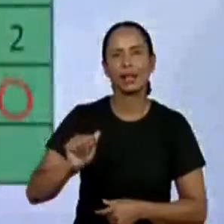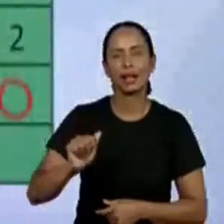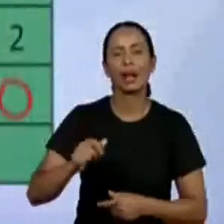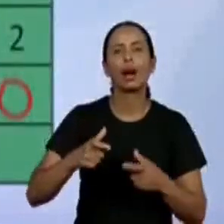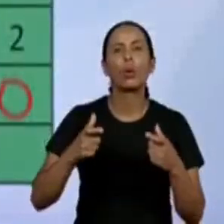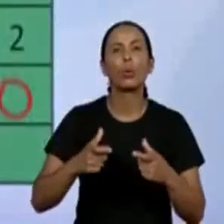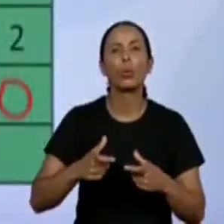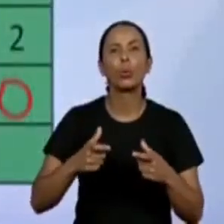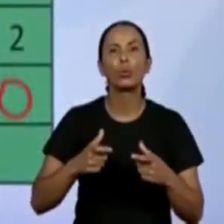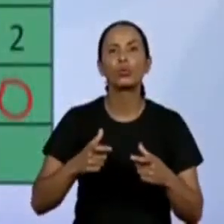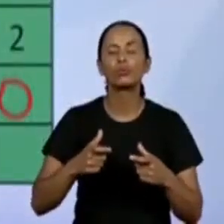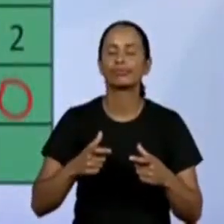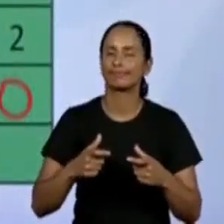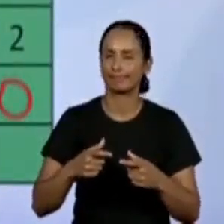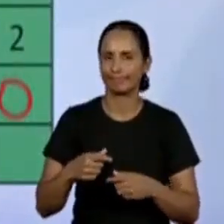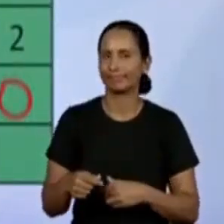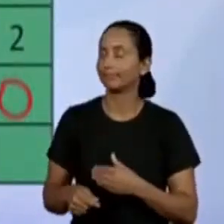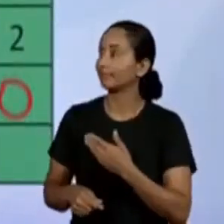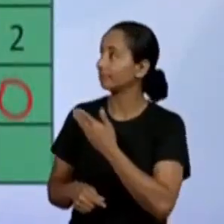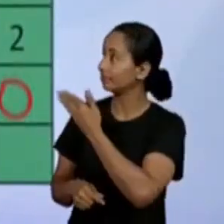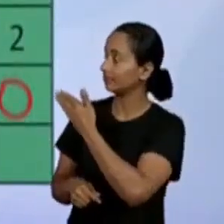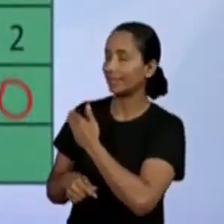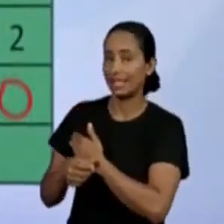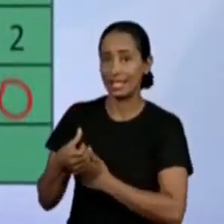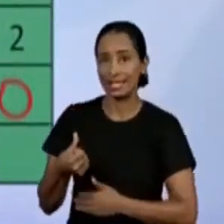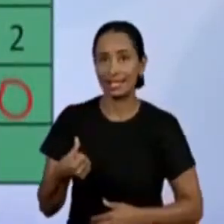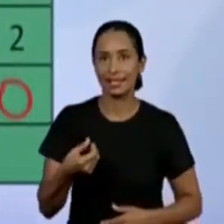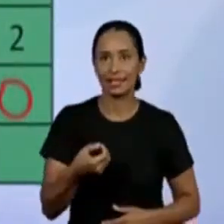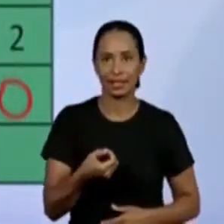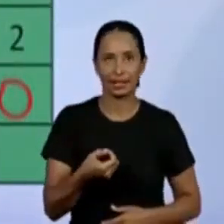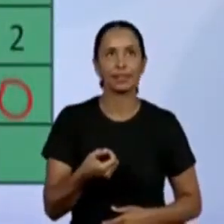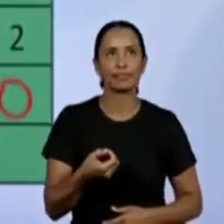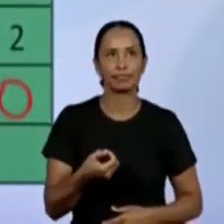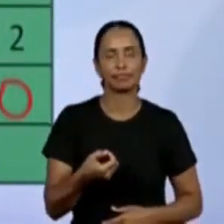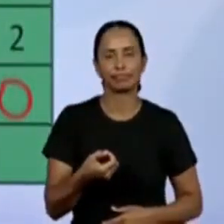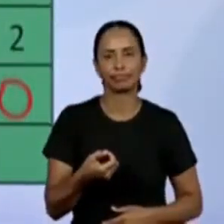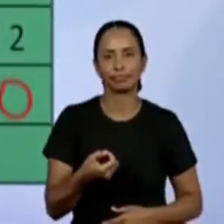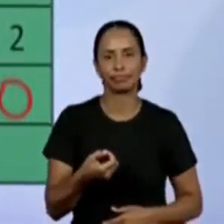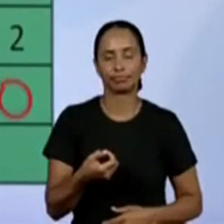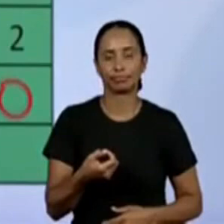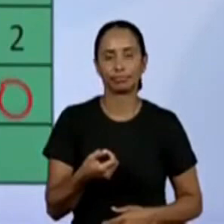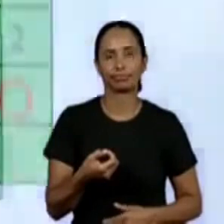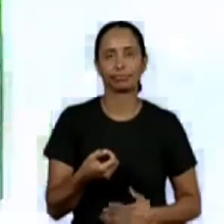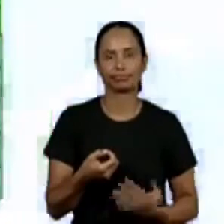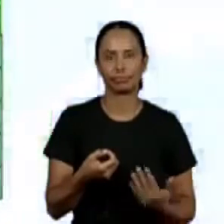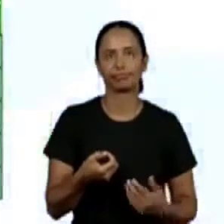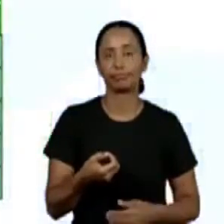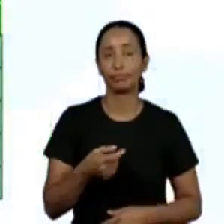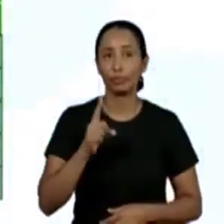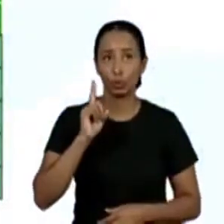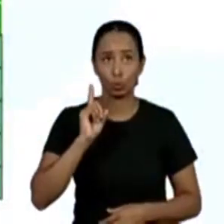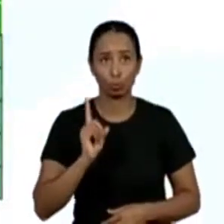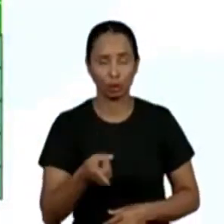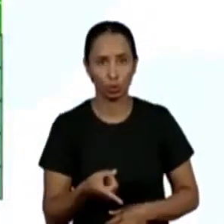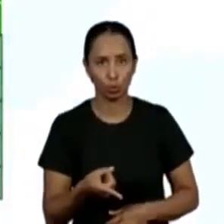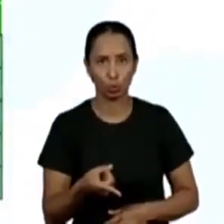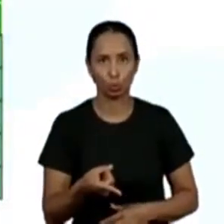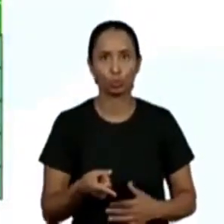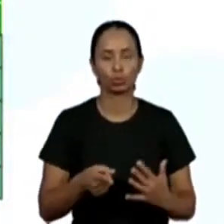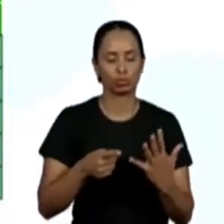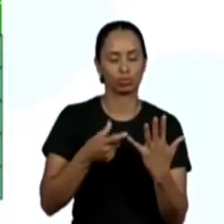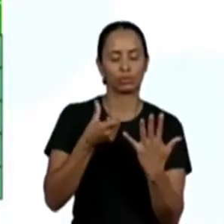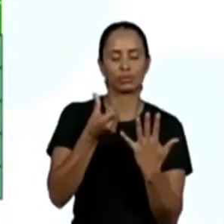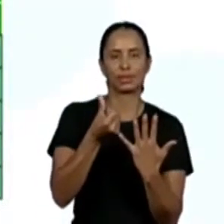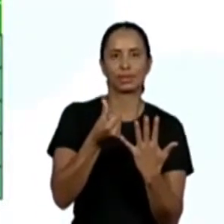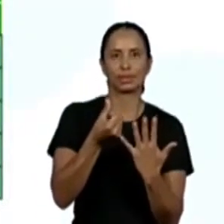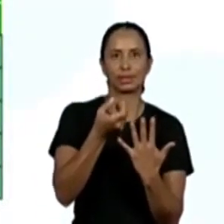os zeros, ó. 60 está aqui. 60, no caso, ele vai ser 1000, né? Que a gente está comparando aí, ele vai estar na casa